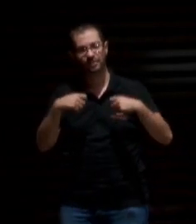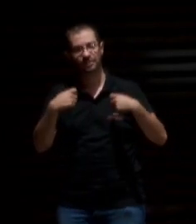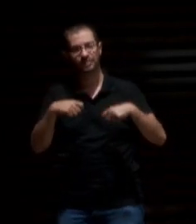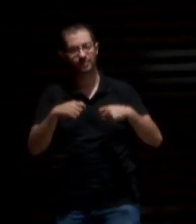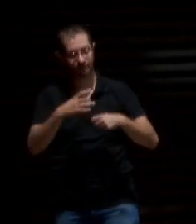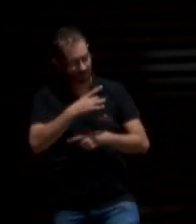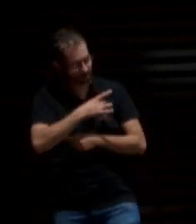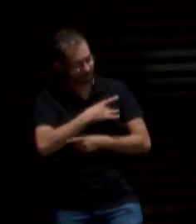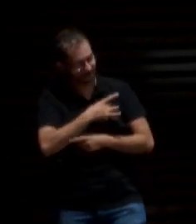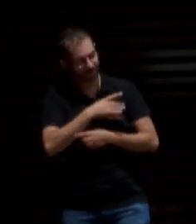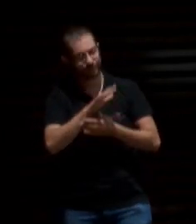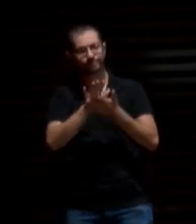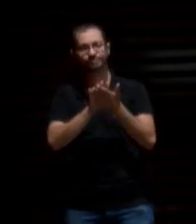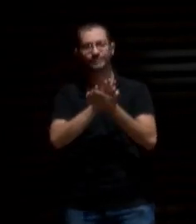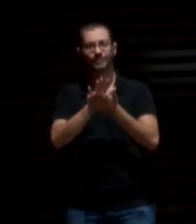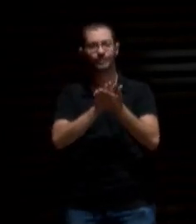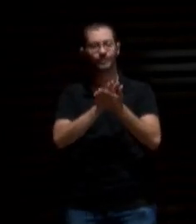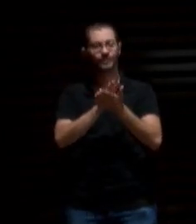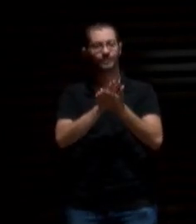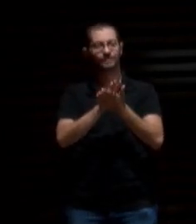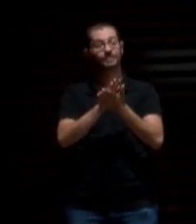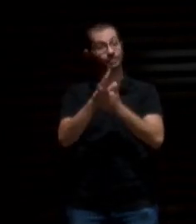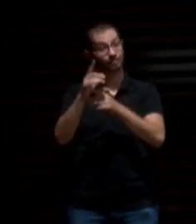Não tema as coisas que hão de suceder.